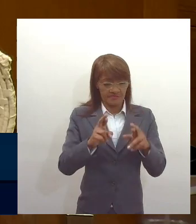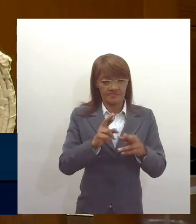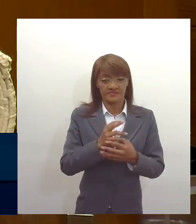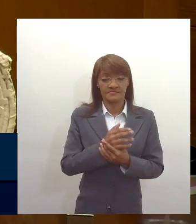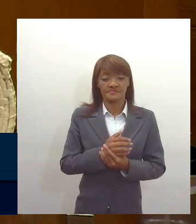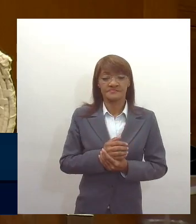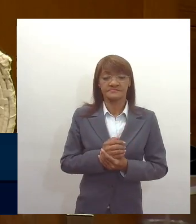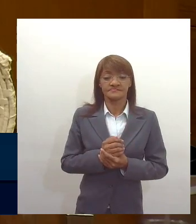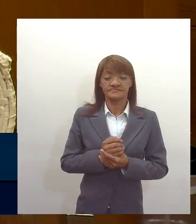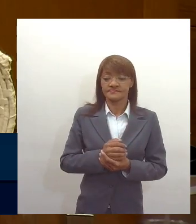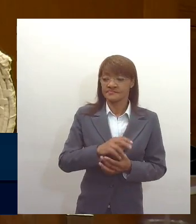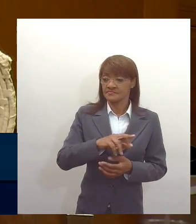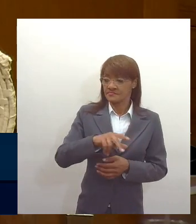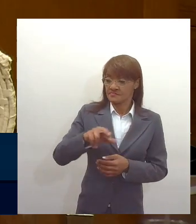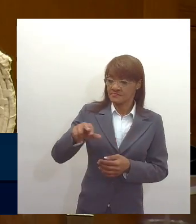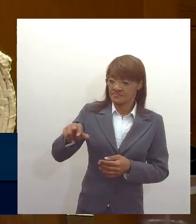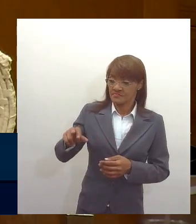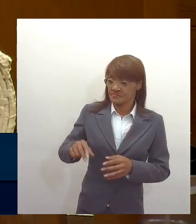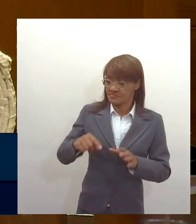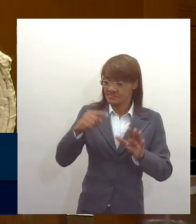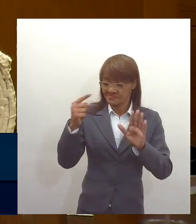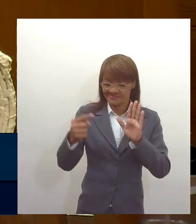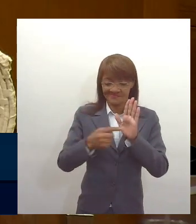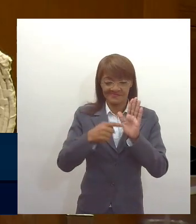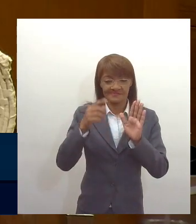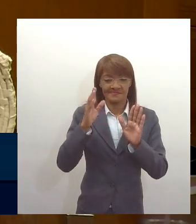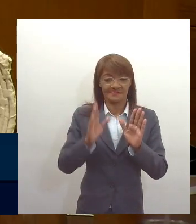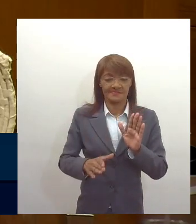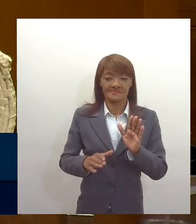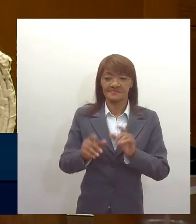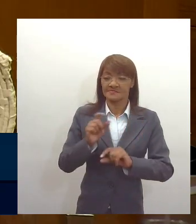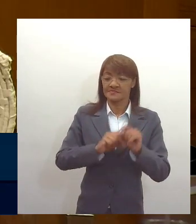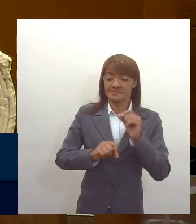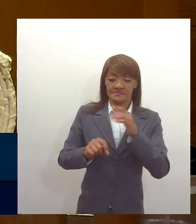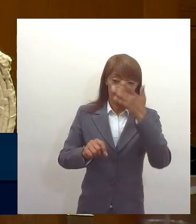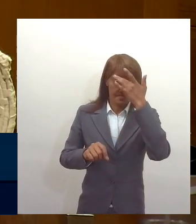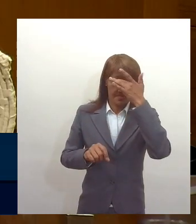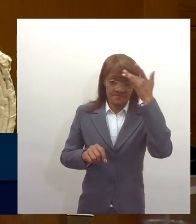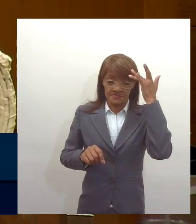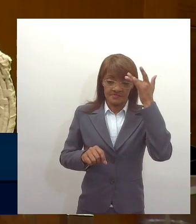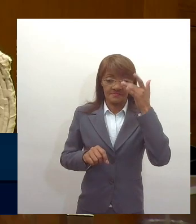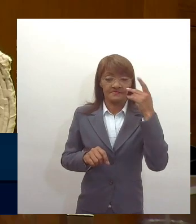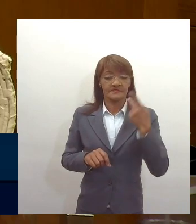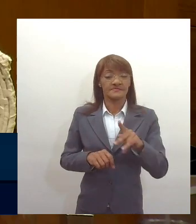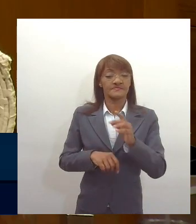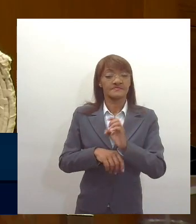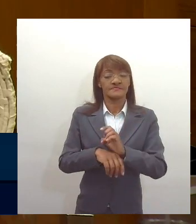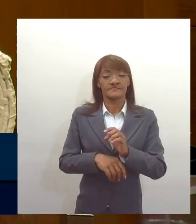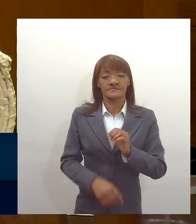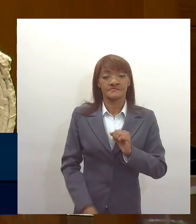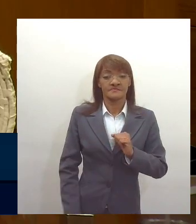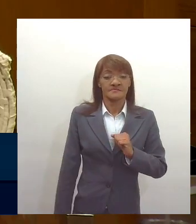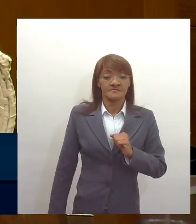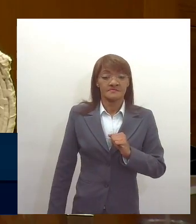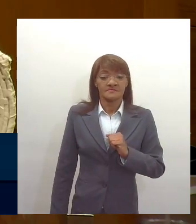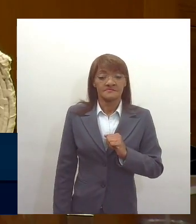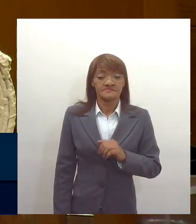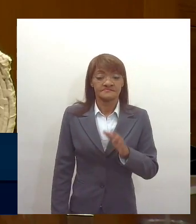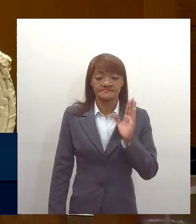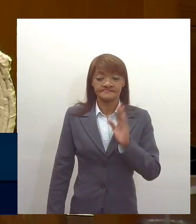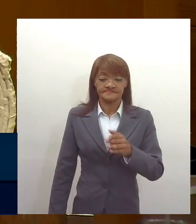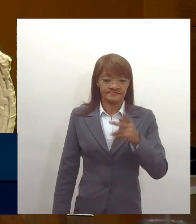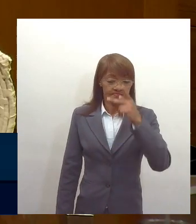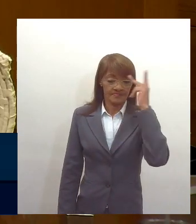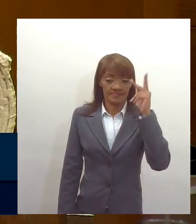denúncias, né, da questão da saúde mental do nosso estado. Eu recebi de uma usuária de uma UBS